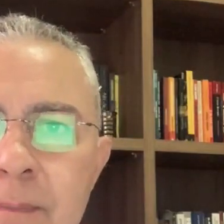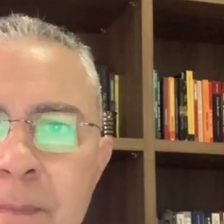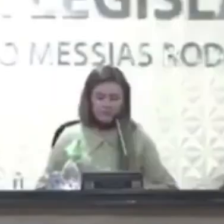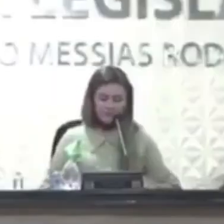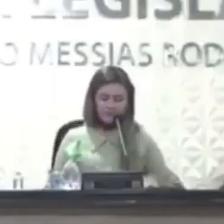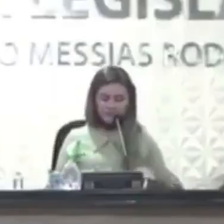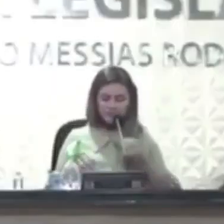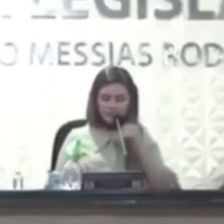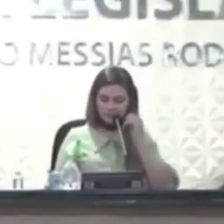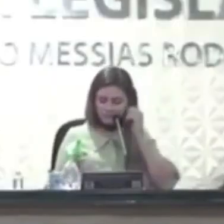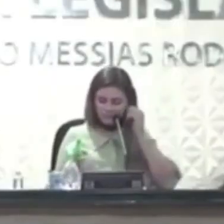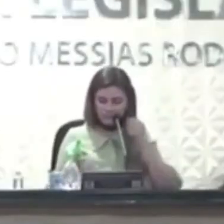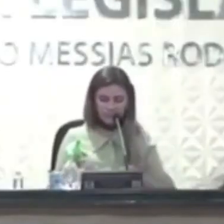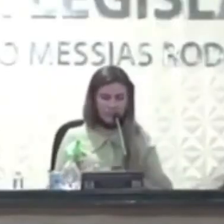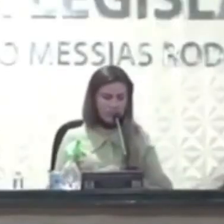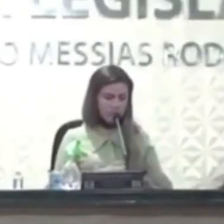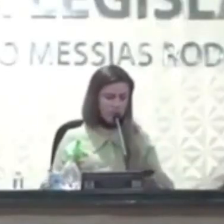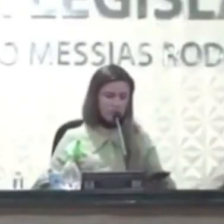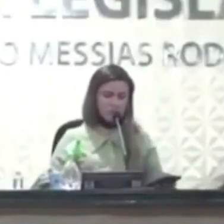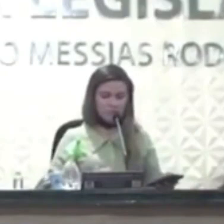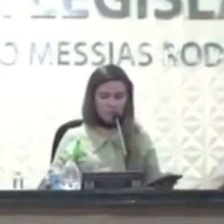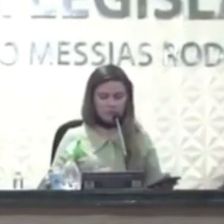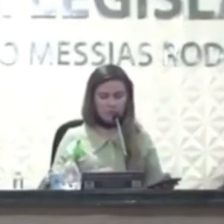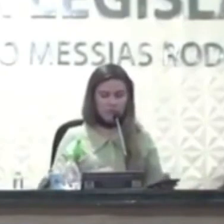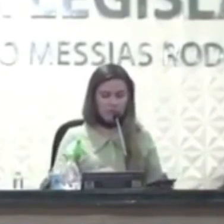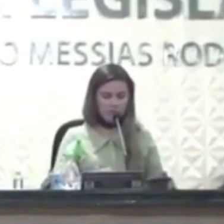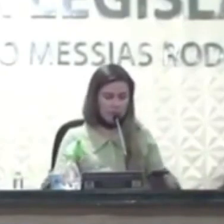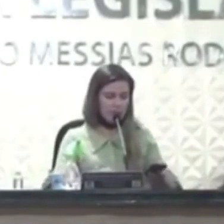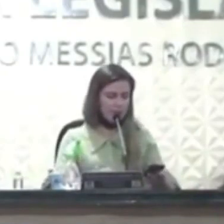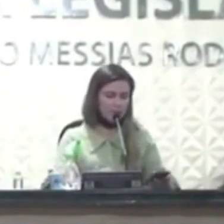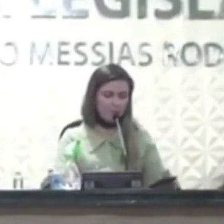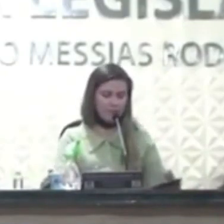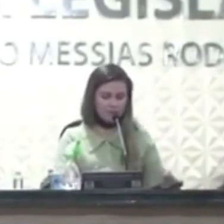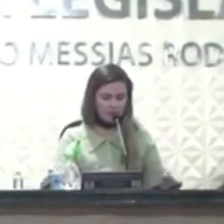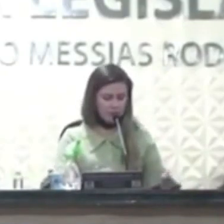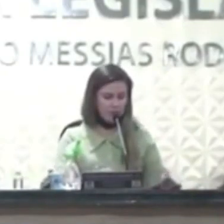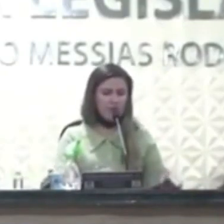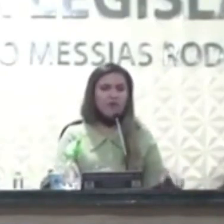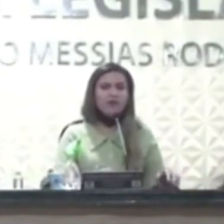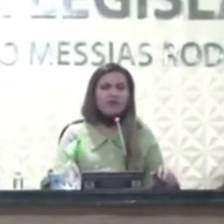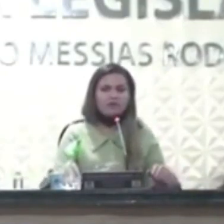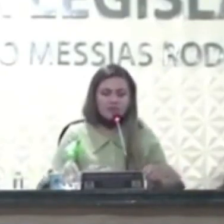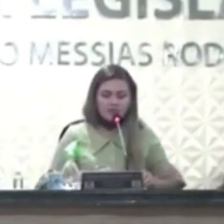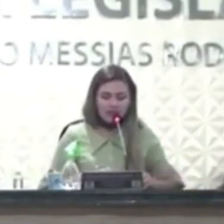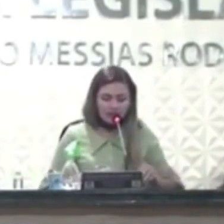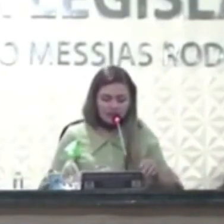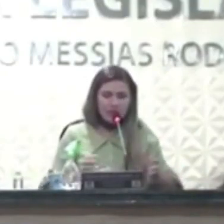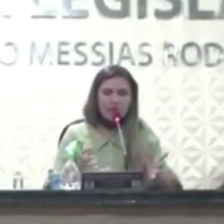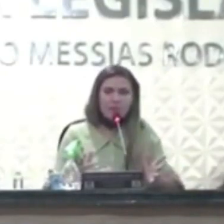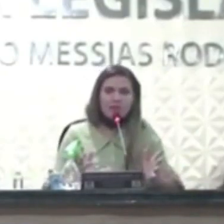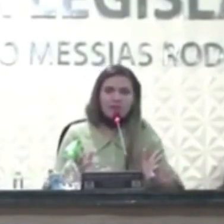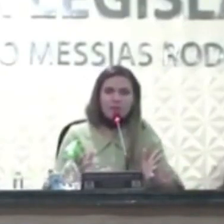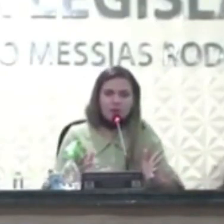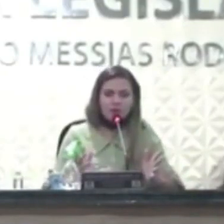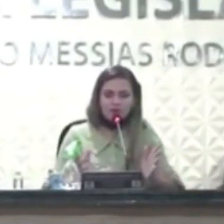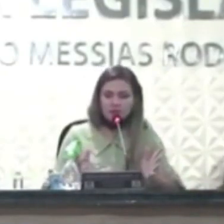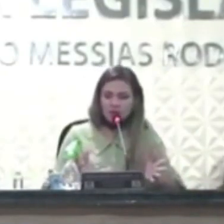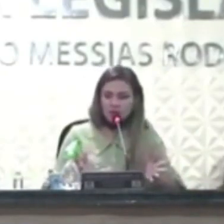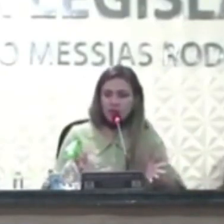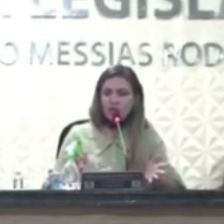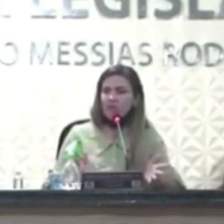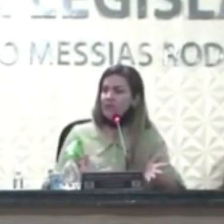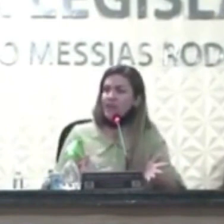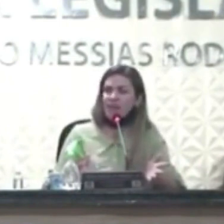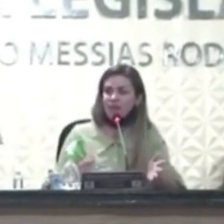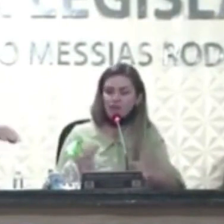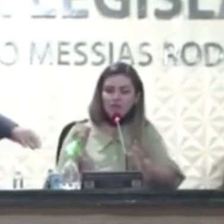acredita. E aí vem falar de respeito? Ora, rapaz, me compre um bode. Senhor vereador, eu não vou ficar batendo Pode boca com o